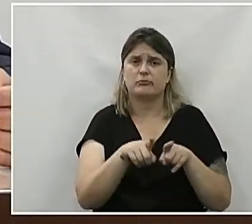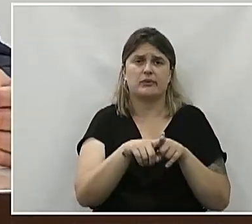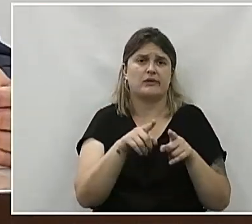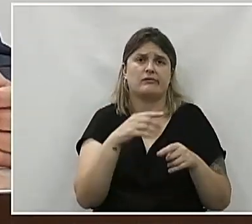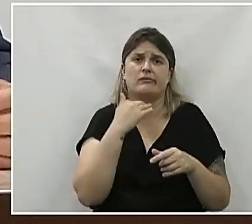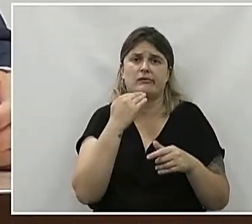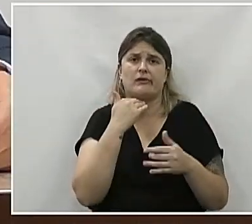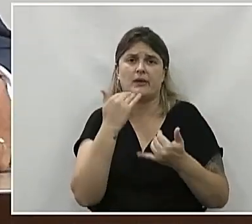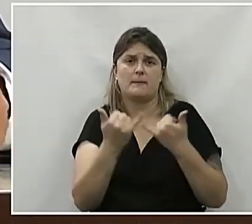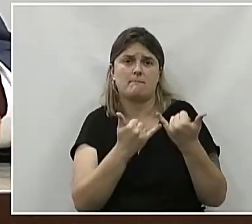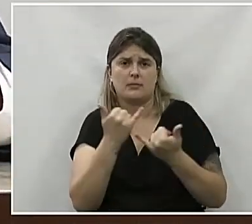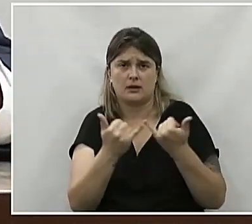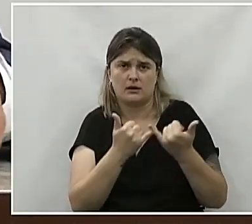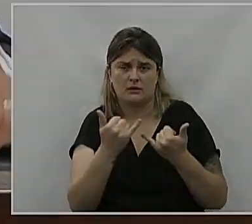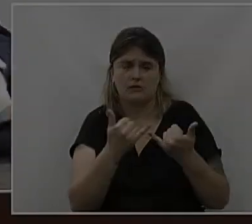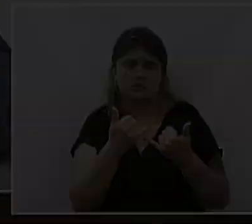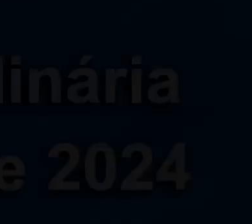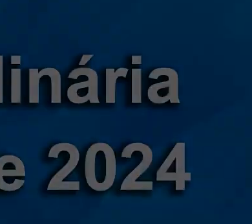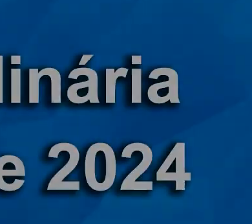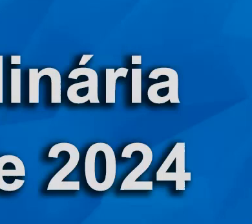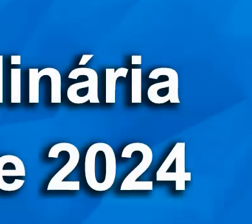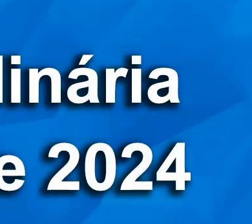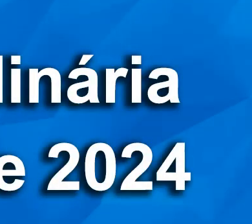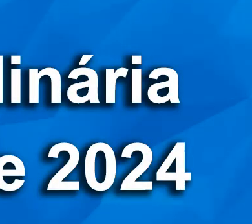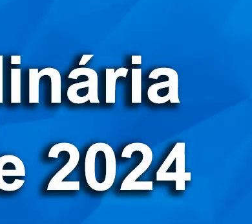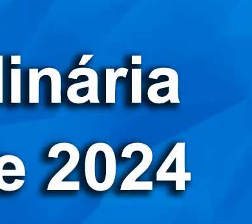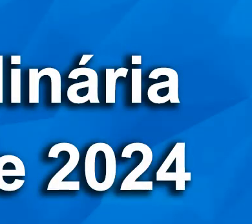brincando também de ser